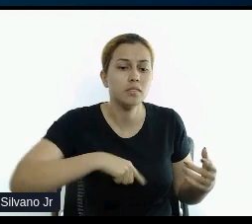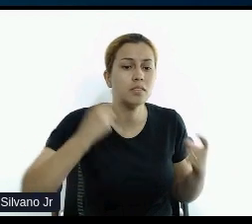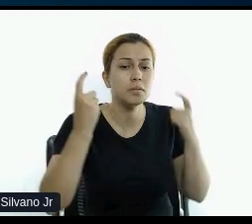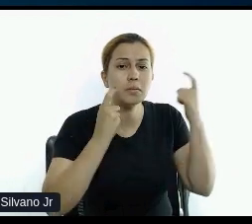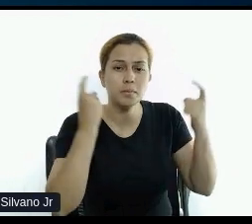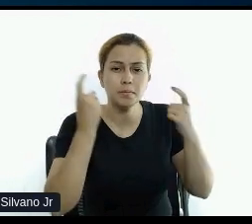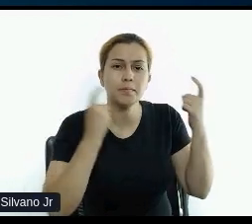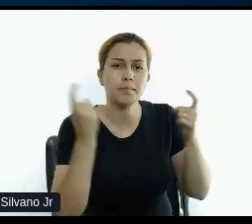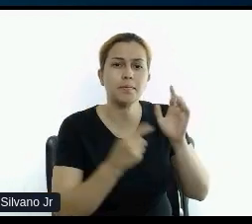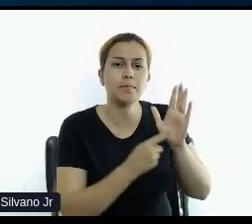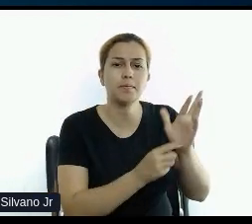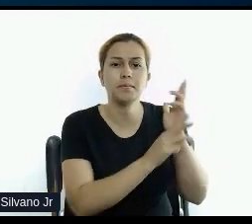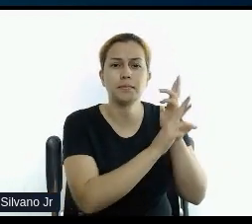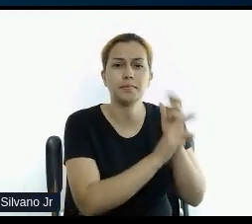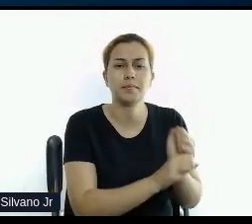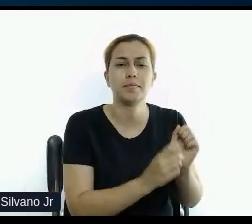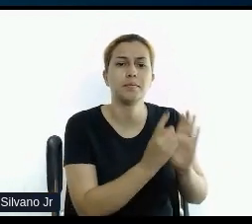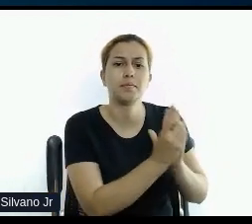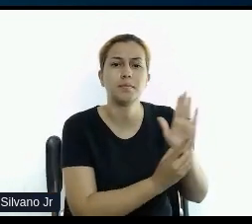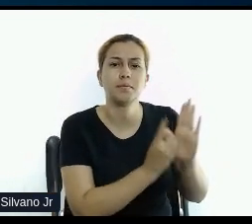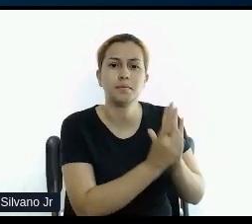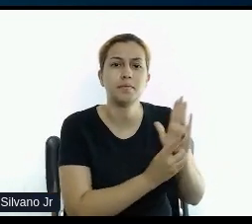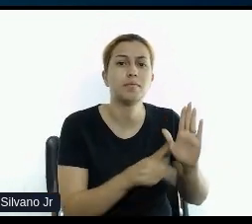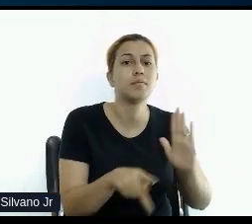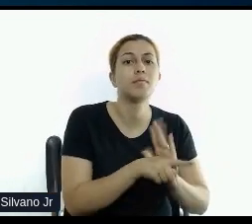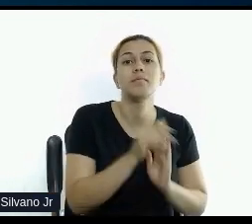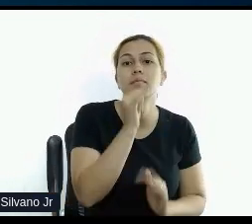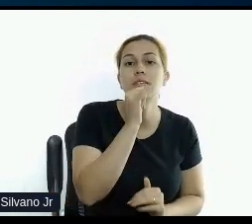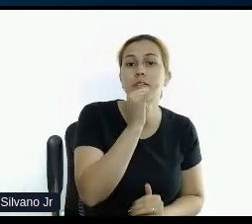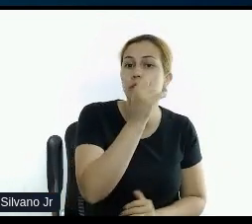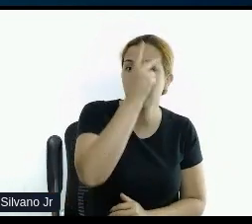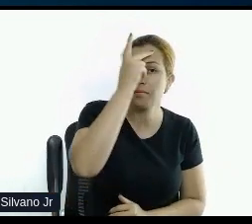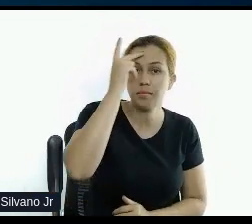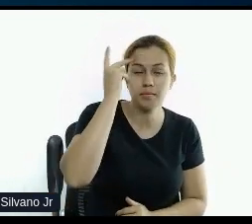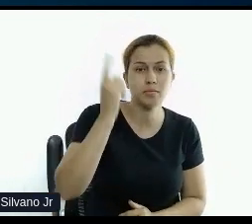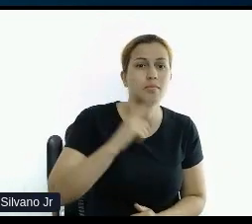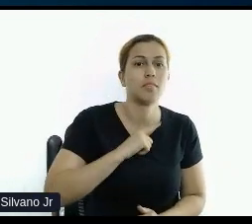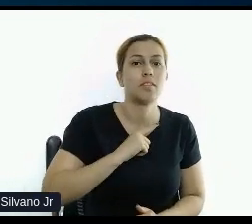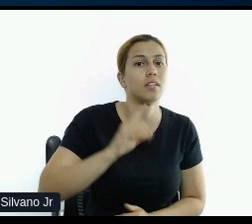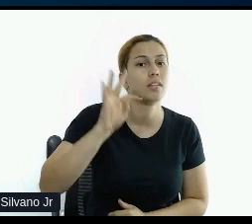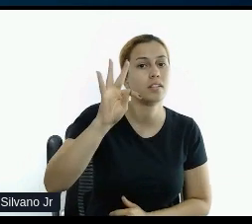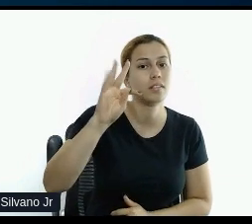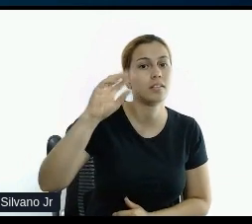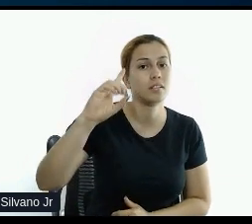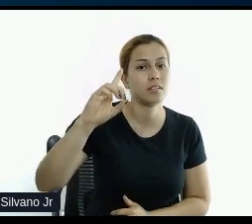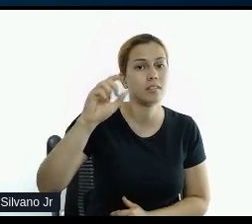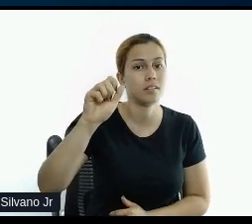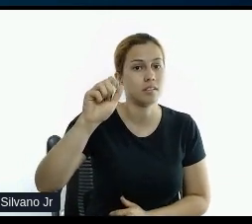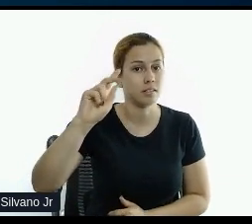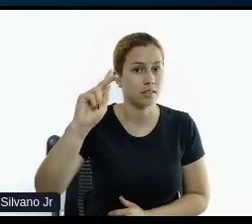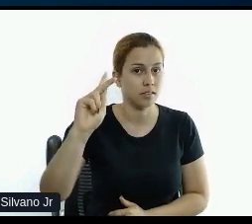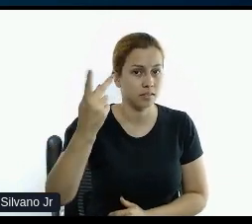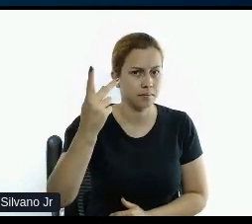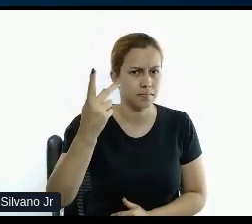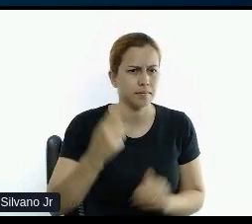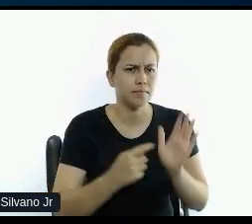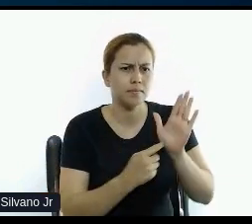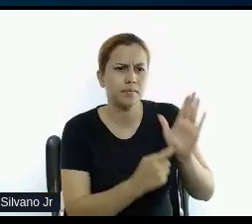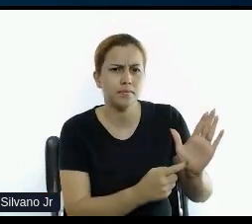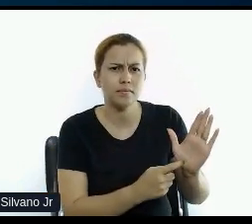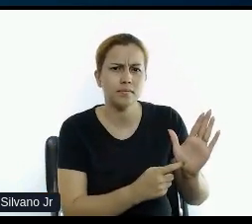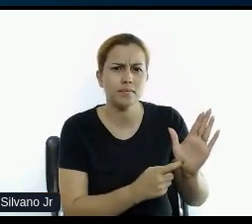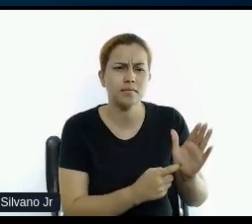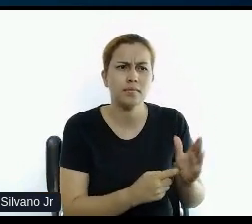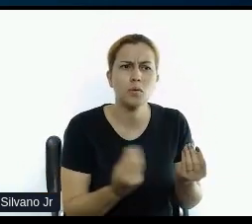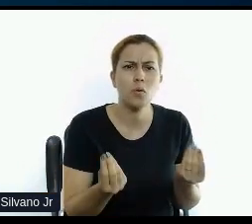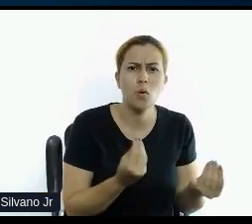digitais voltadas para pessoas que têm TDAH. E não necessariamente vão conseguir estar dando atenção a todo um conteúdo, por exemplo, com uma